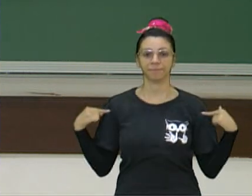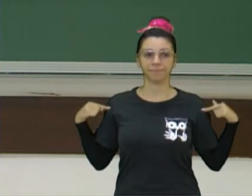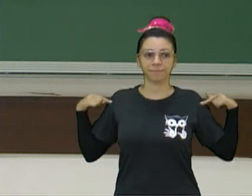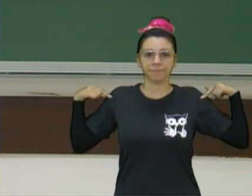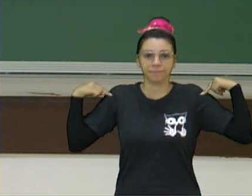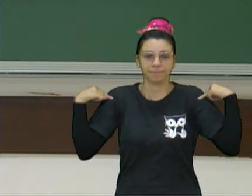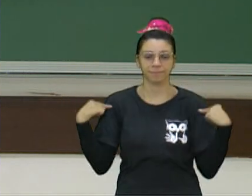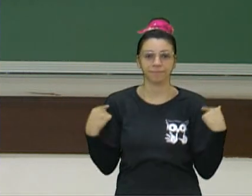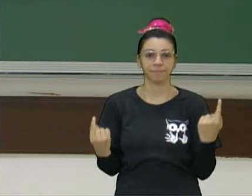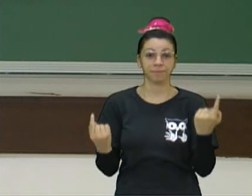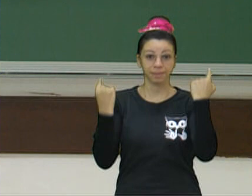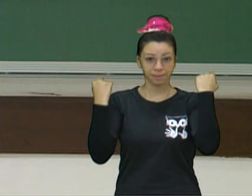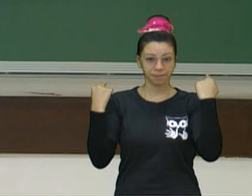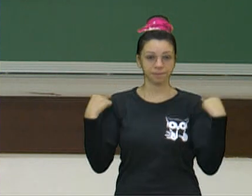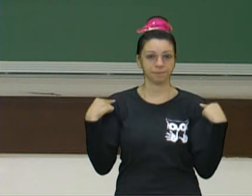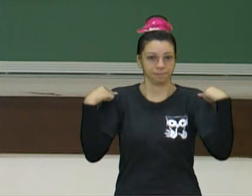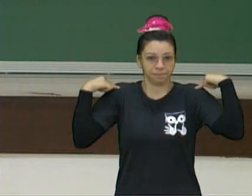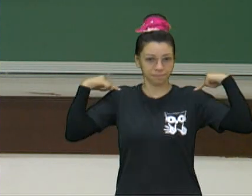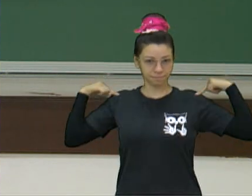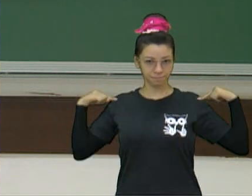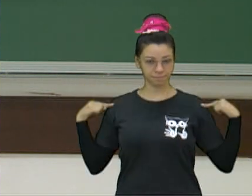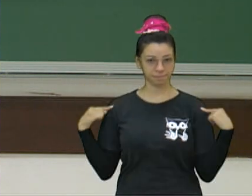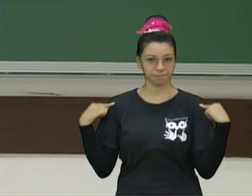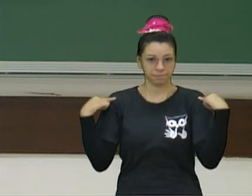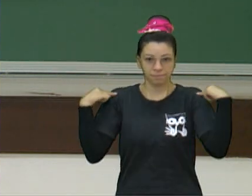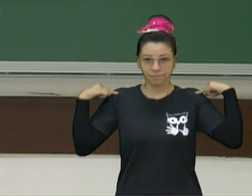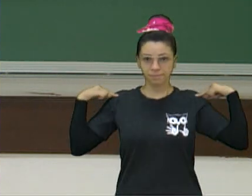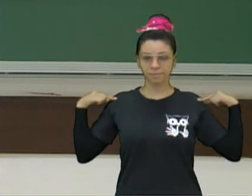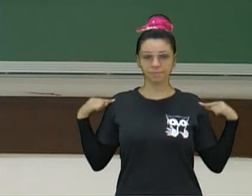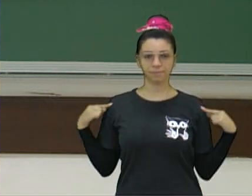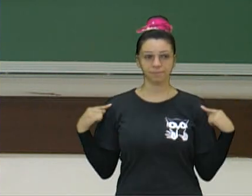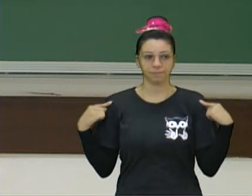ombros atrás.